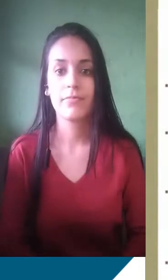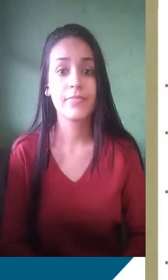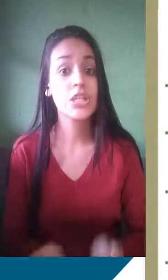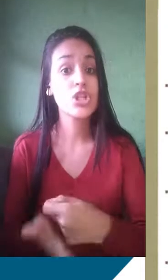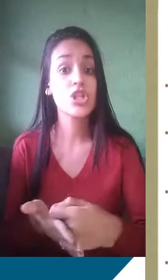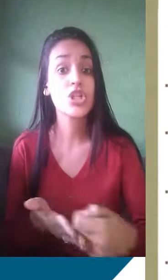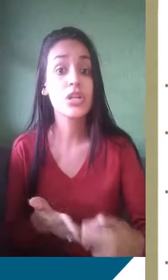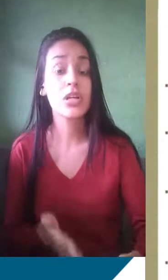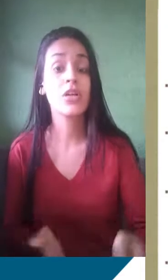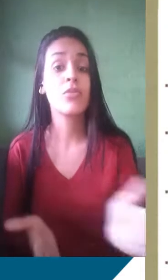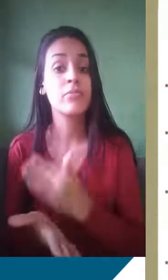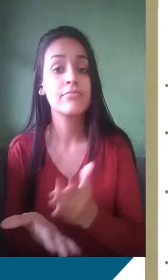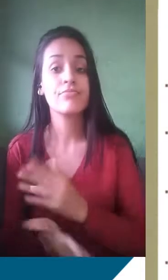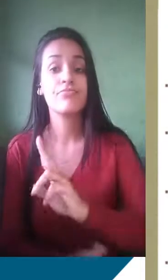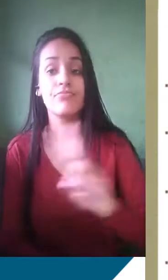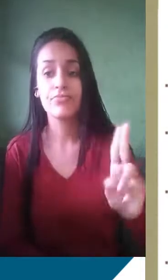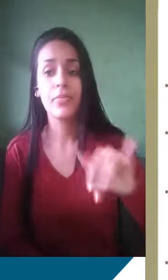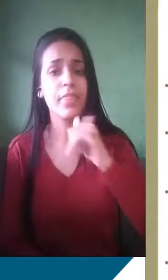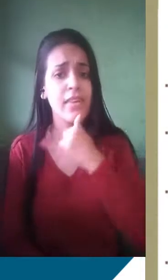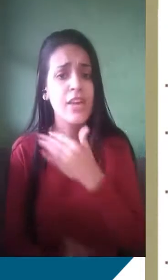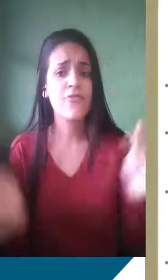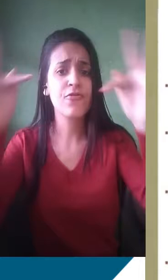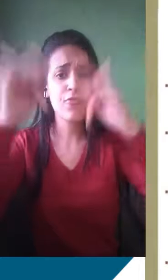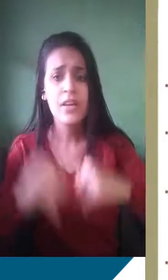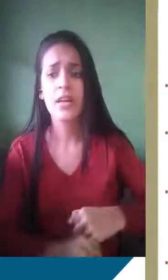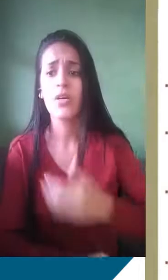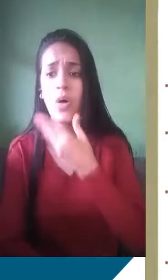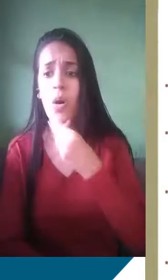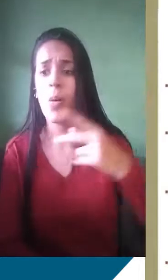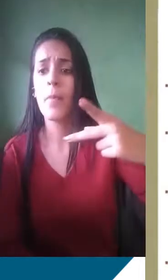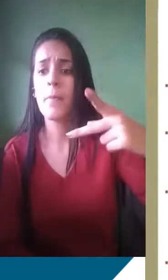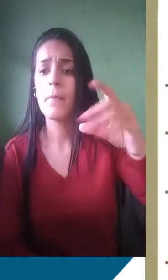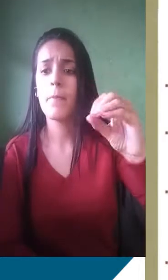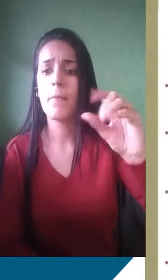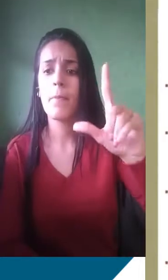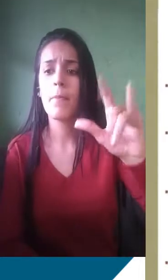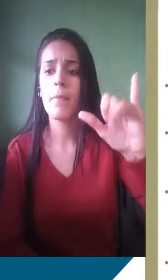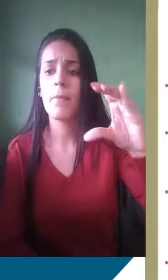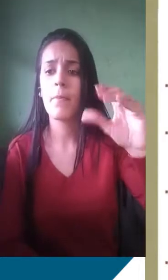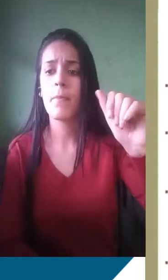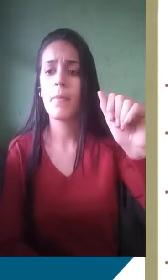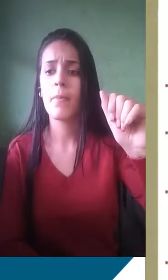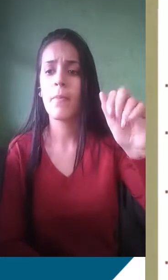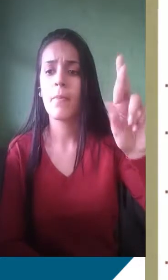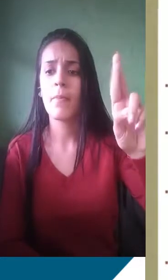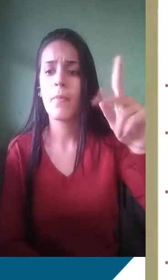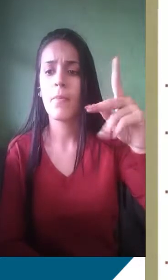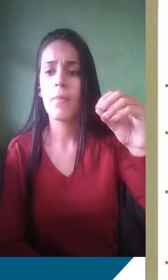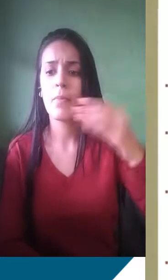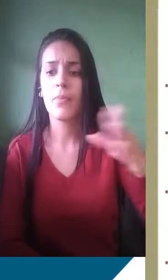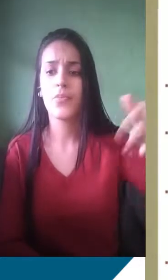Publicou Triste Fim de Policarpo Quaresma, em folhetins em 1911, no Jornal do Comércio, no